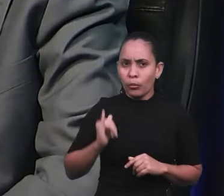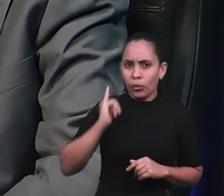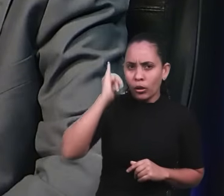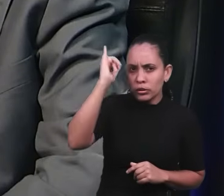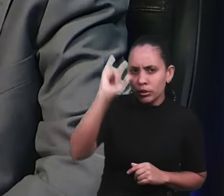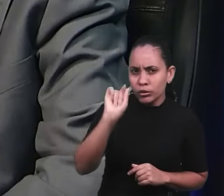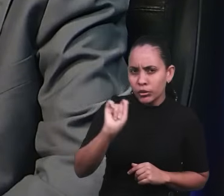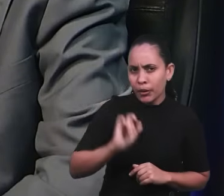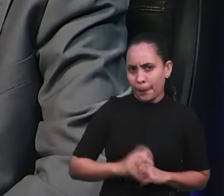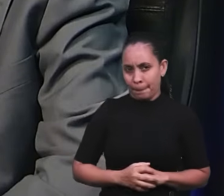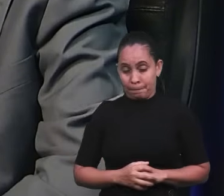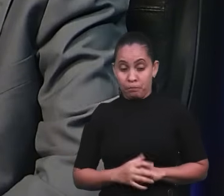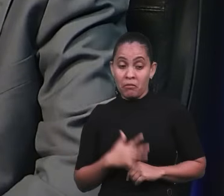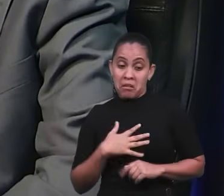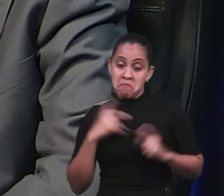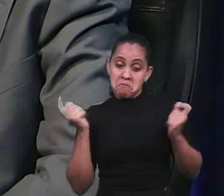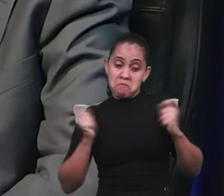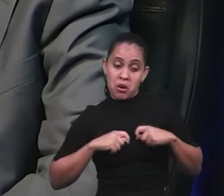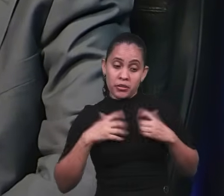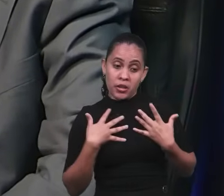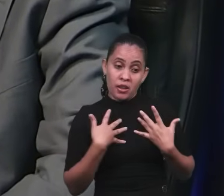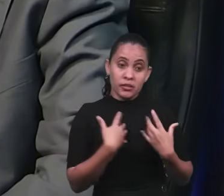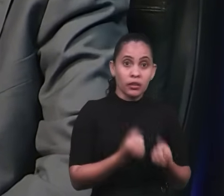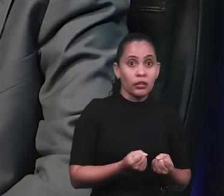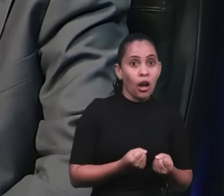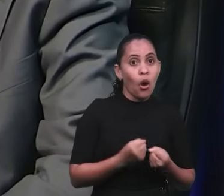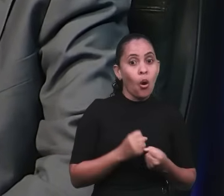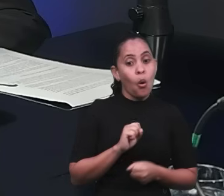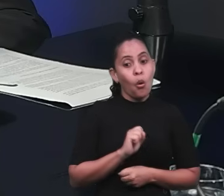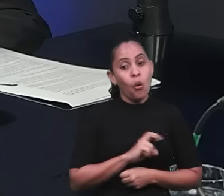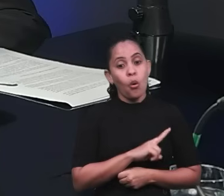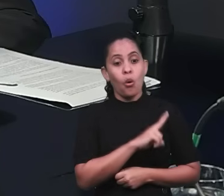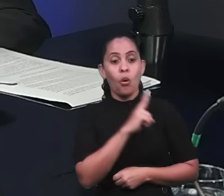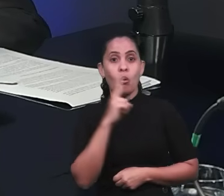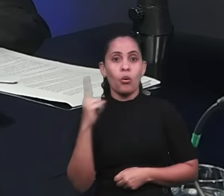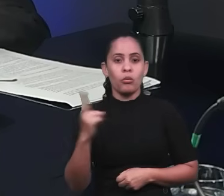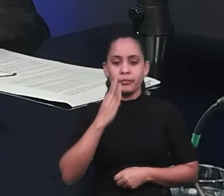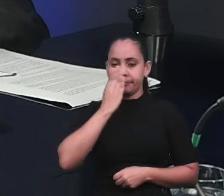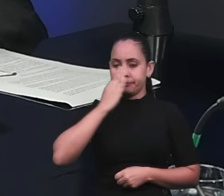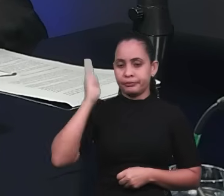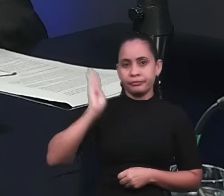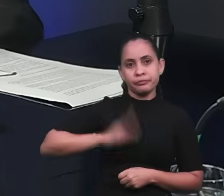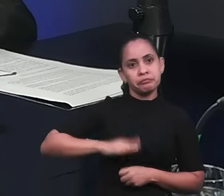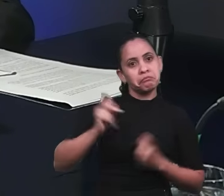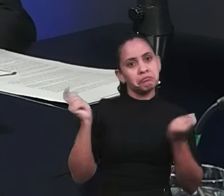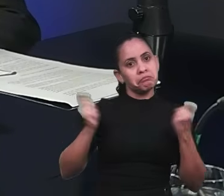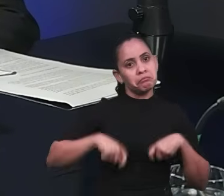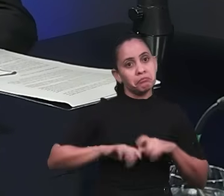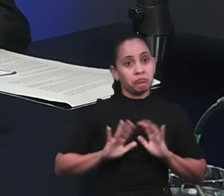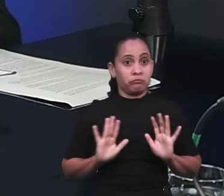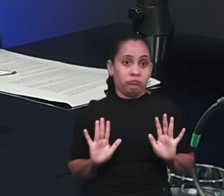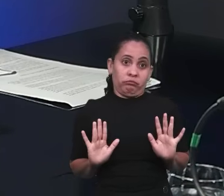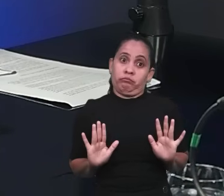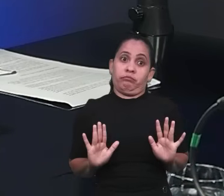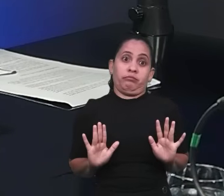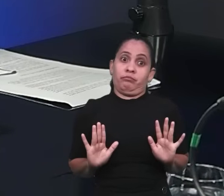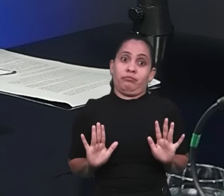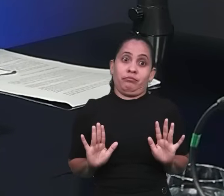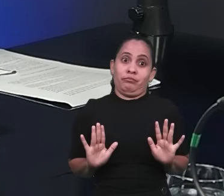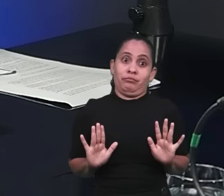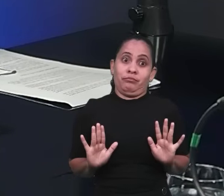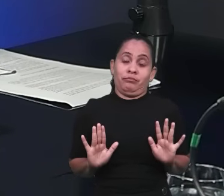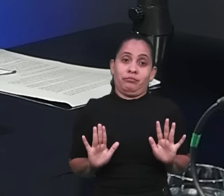Ele pode aceitar ou rejeitar o chamado, né? Como? Exatamente. Então, Sim. é o